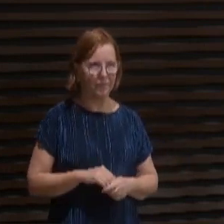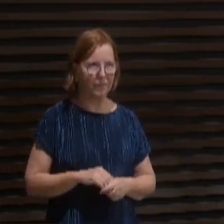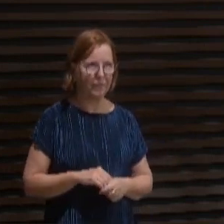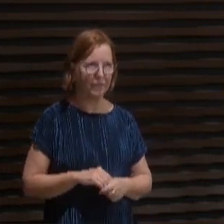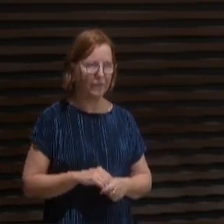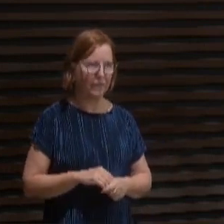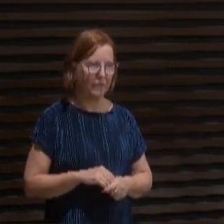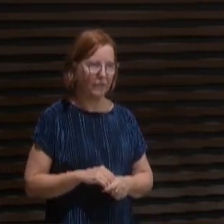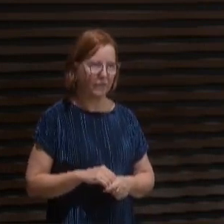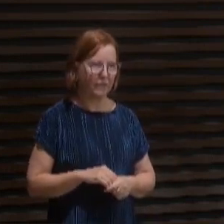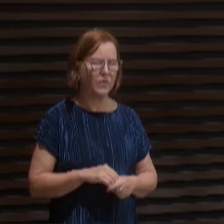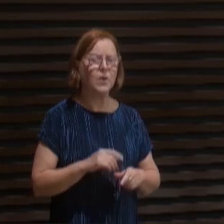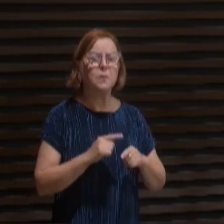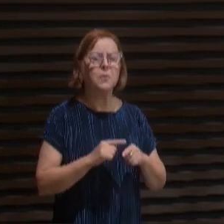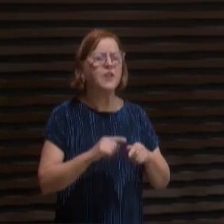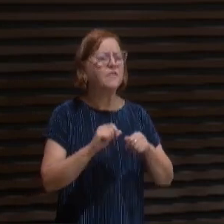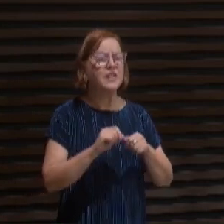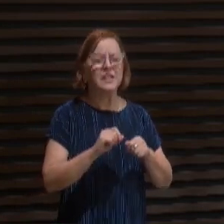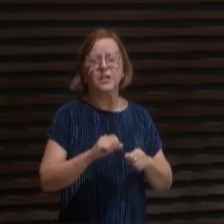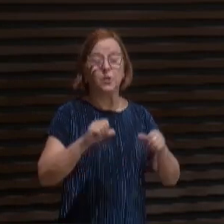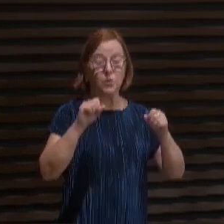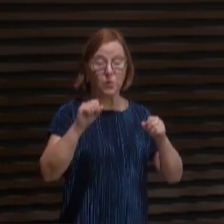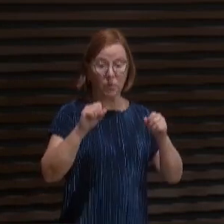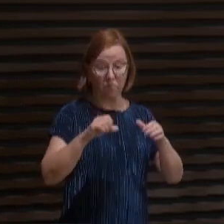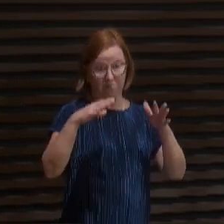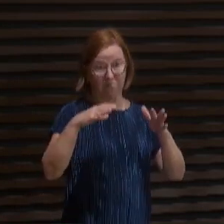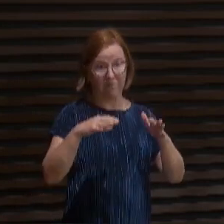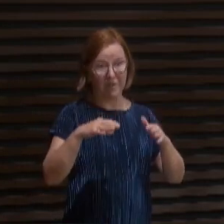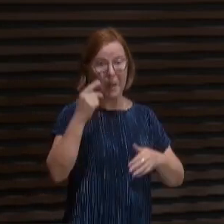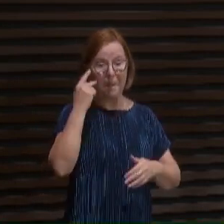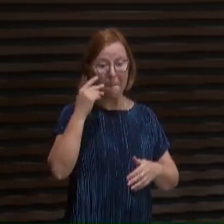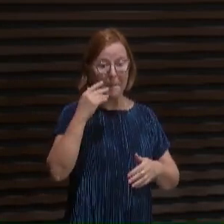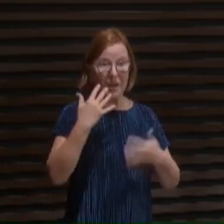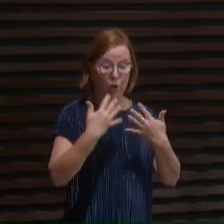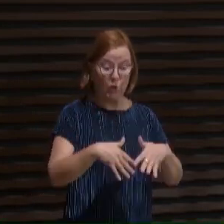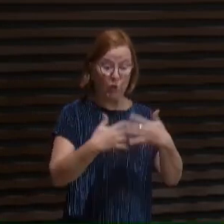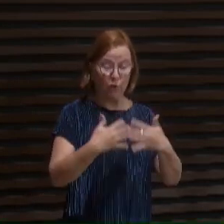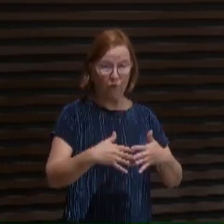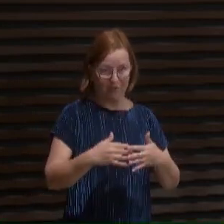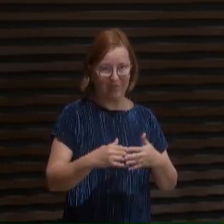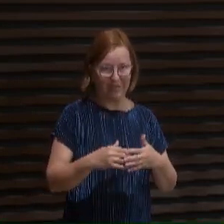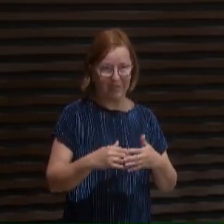E para que eles fizeram as mesmas coisas? Para confundir